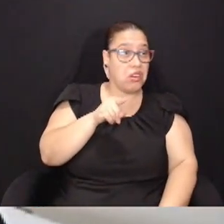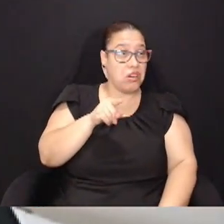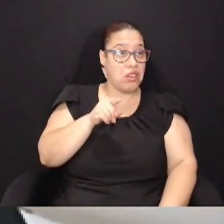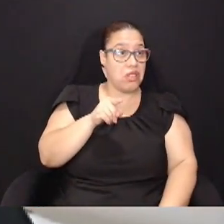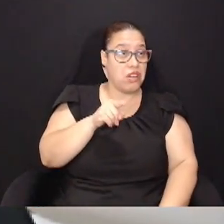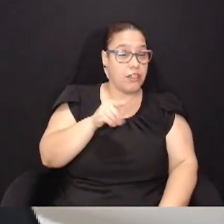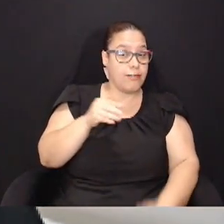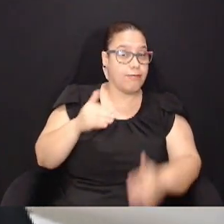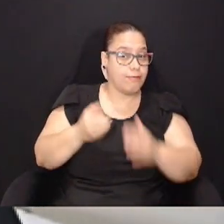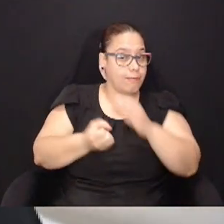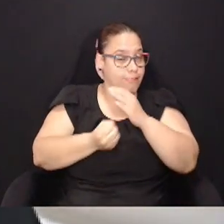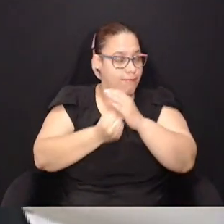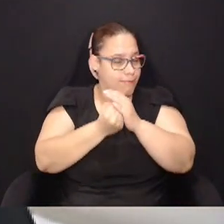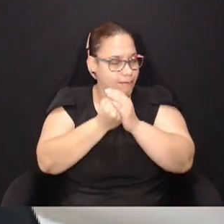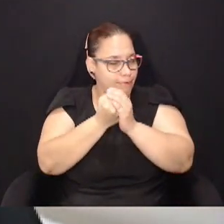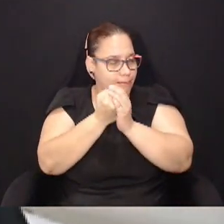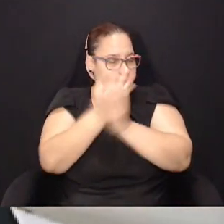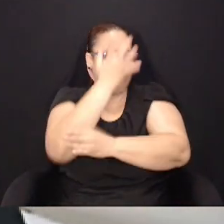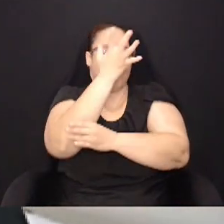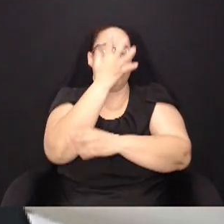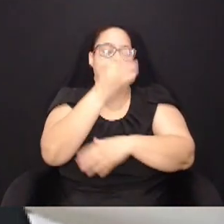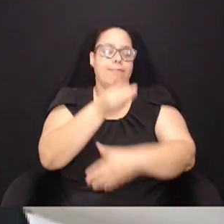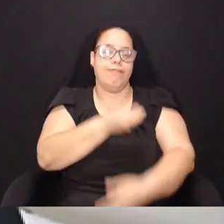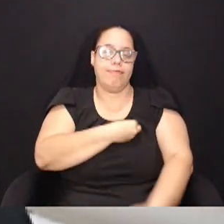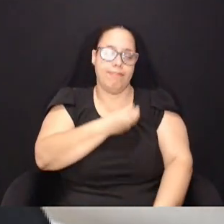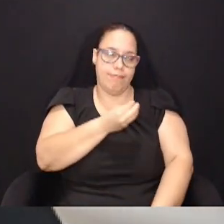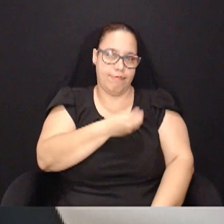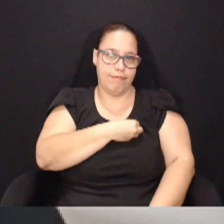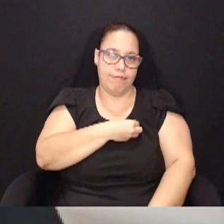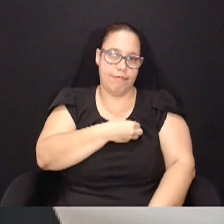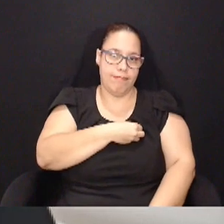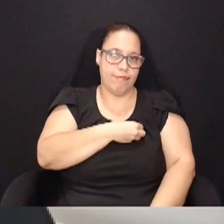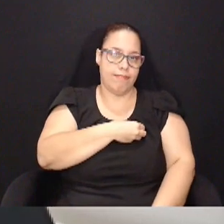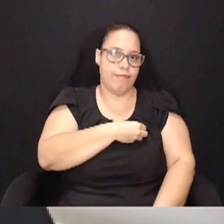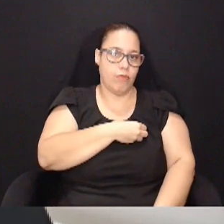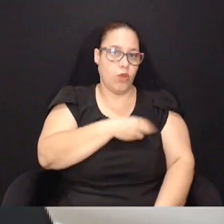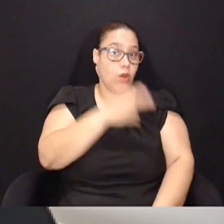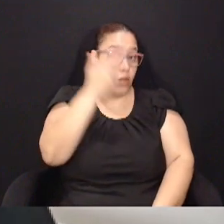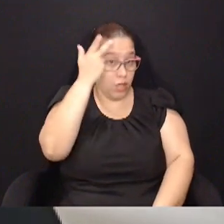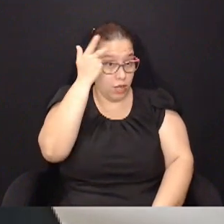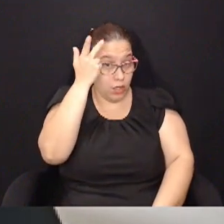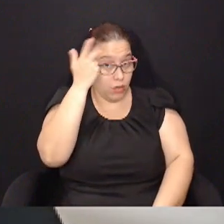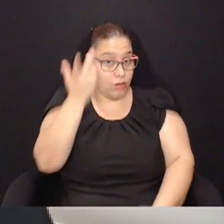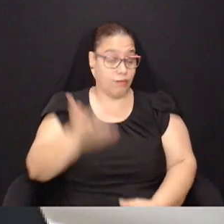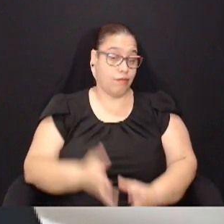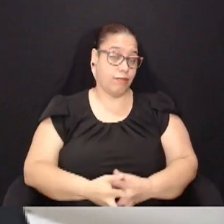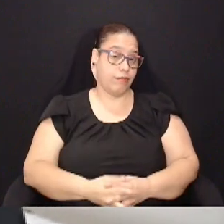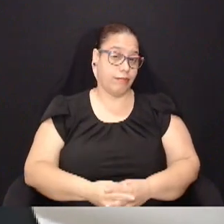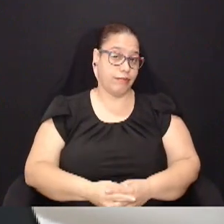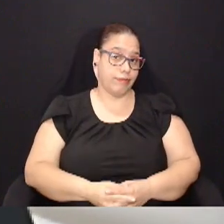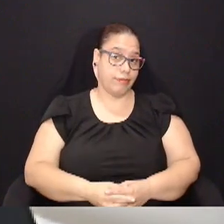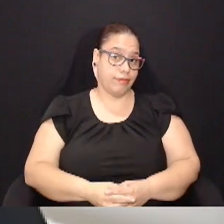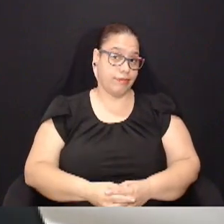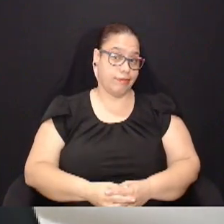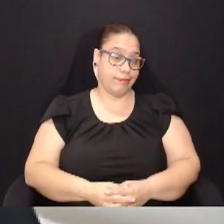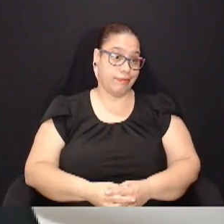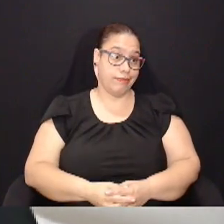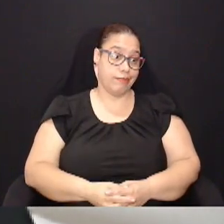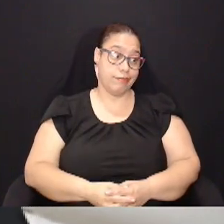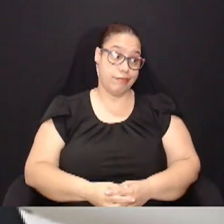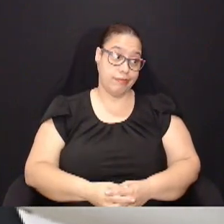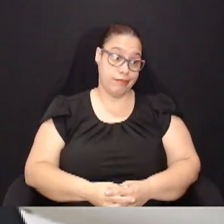tudo aquilo que você viveu, você fica triste. Isso é normal, é racional. Somos seres humanos, a gente precisa entender